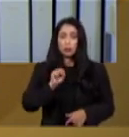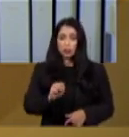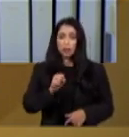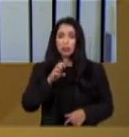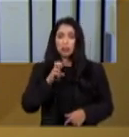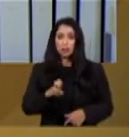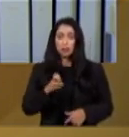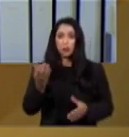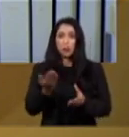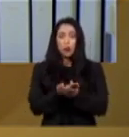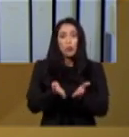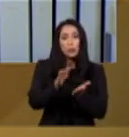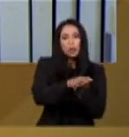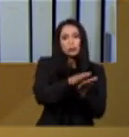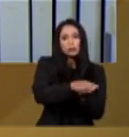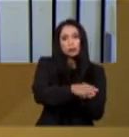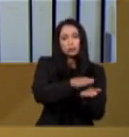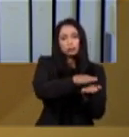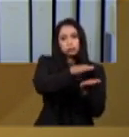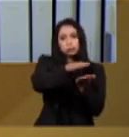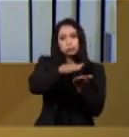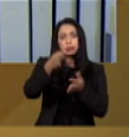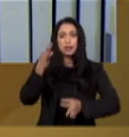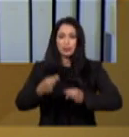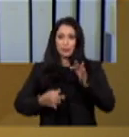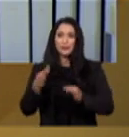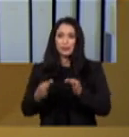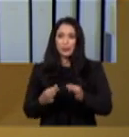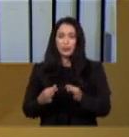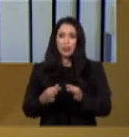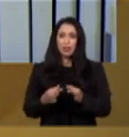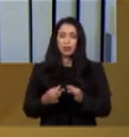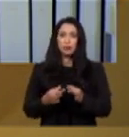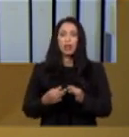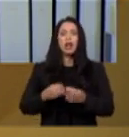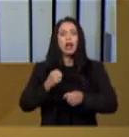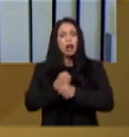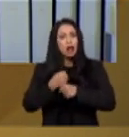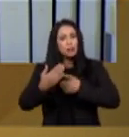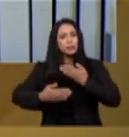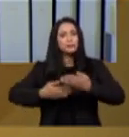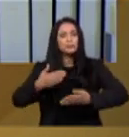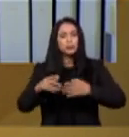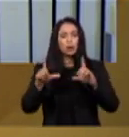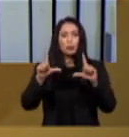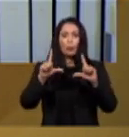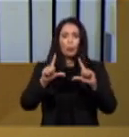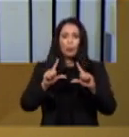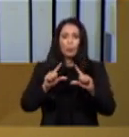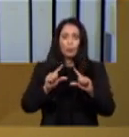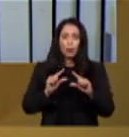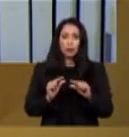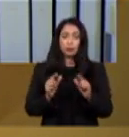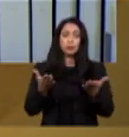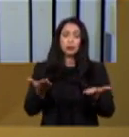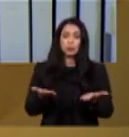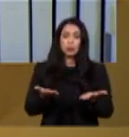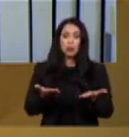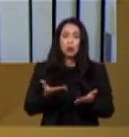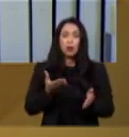29.285 processos hoje em tramitação. Como a cada ano, com a sua diminuição hoje, nós